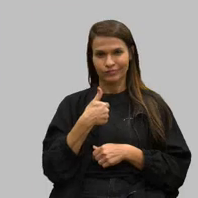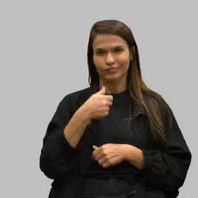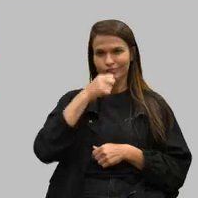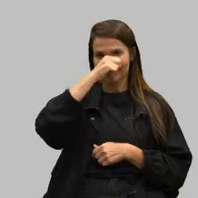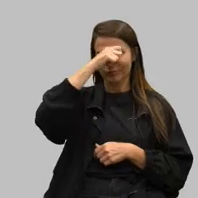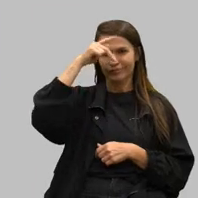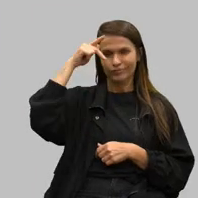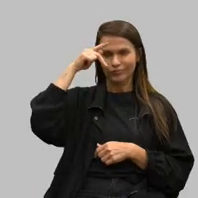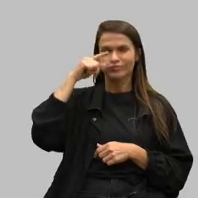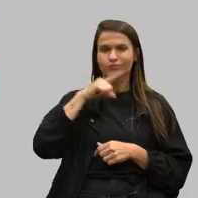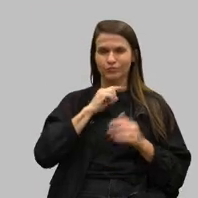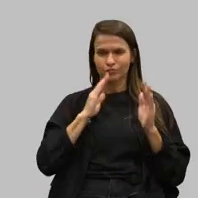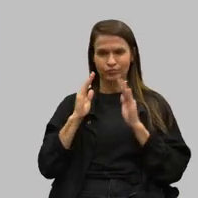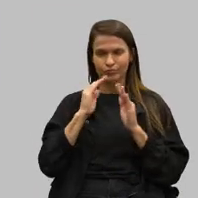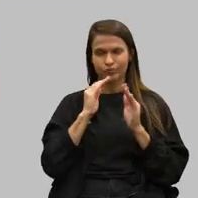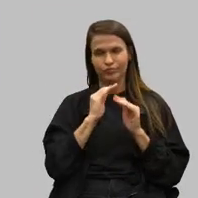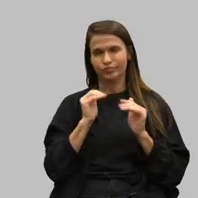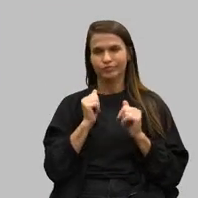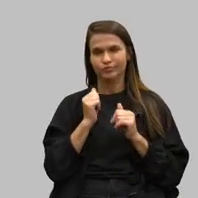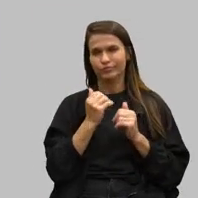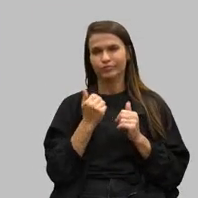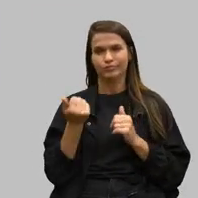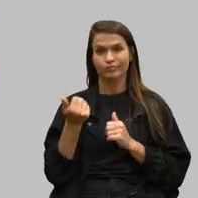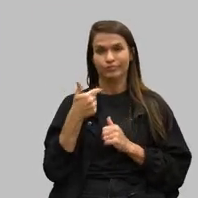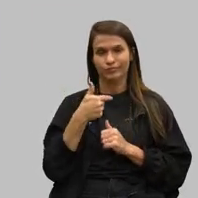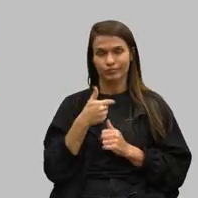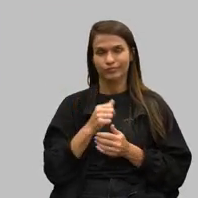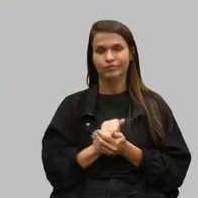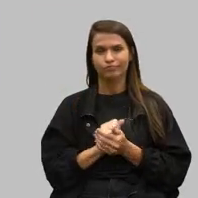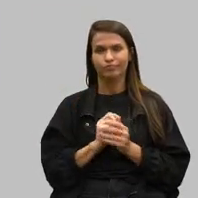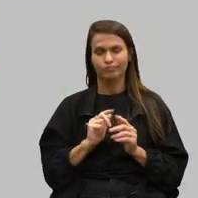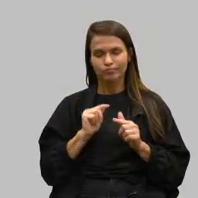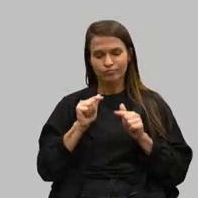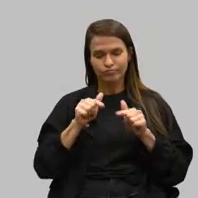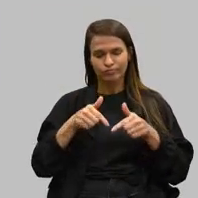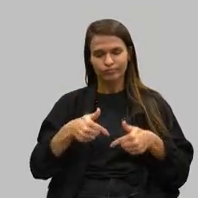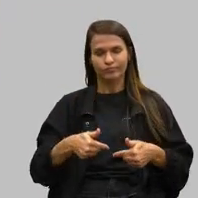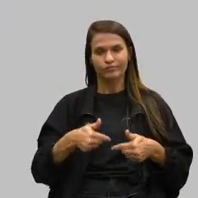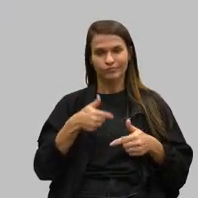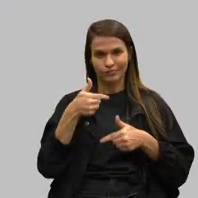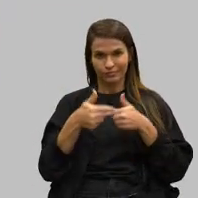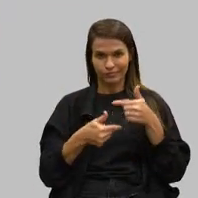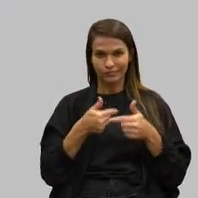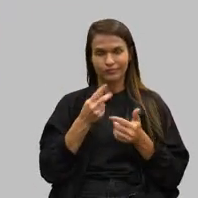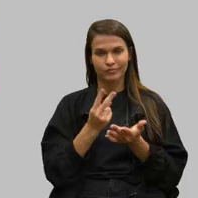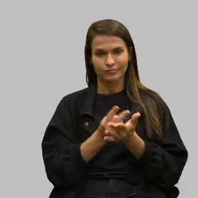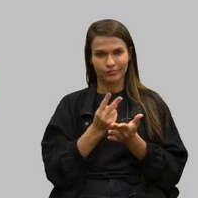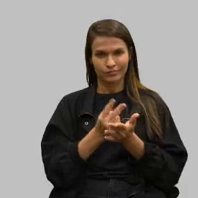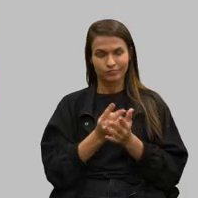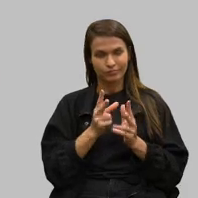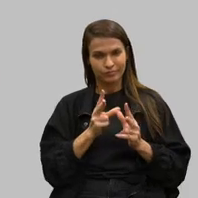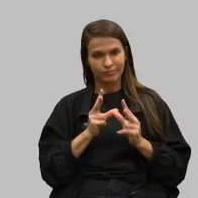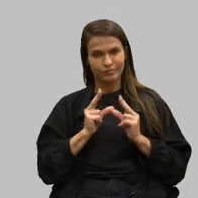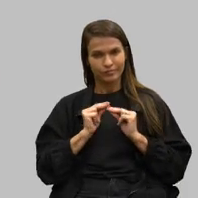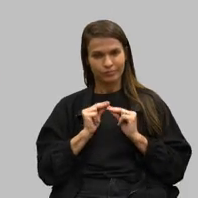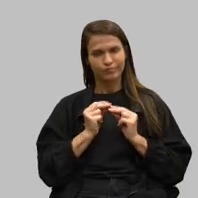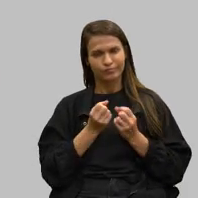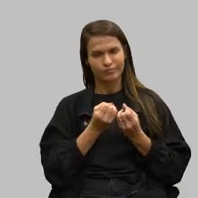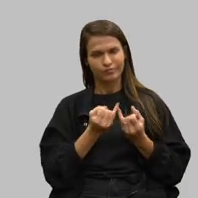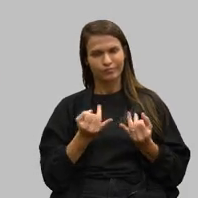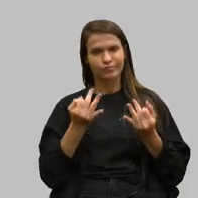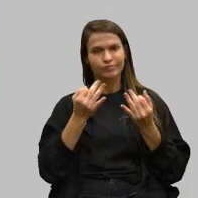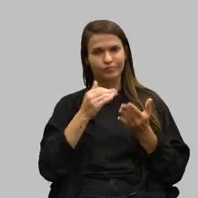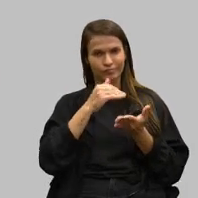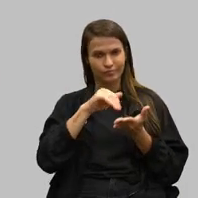você, mas nós estamos velhinho do mesmo jeito, mais ativo do mesmo jeito, e reconhecendo tanto que essa